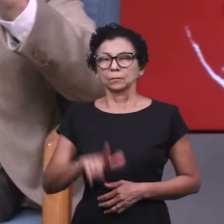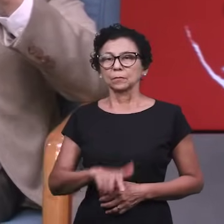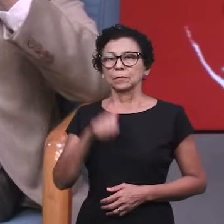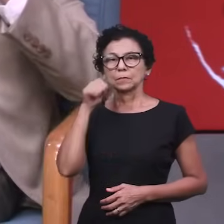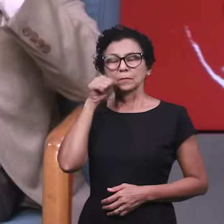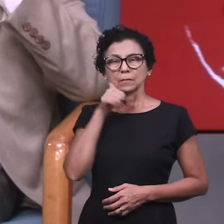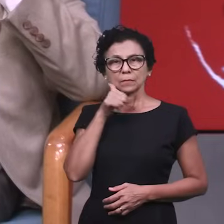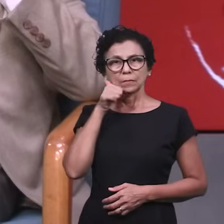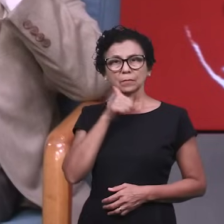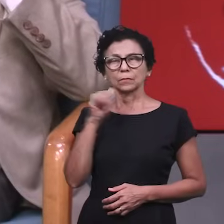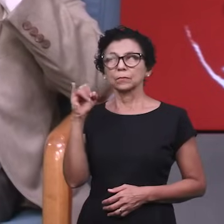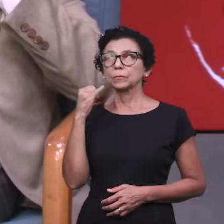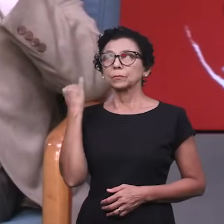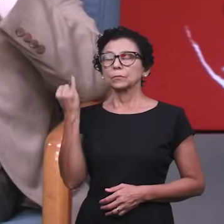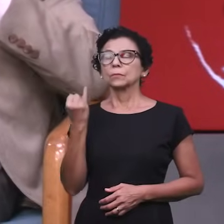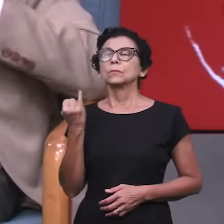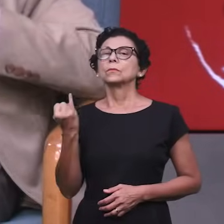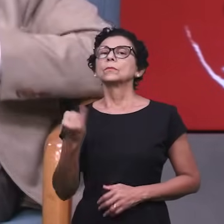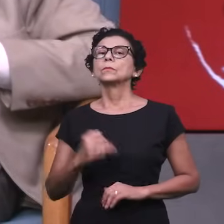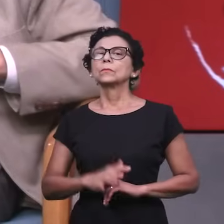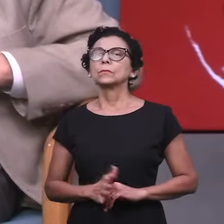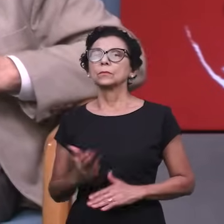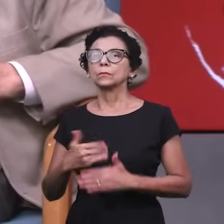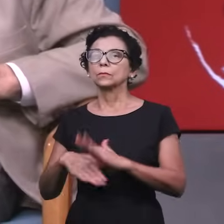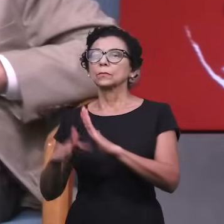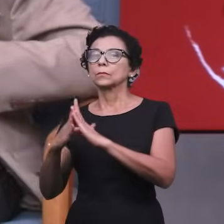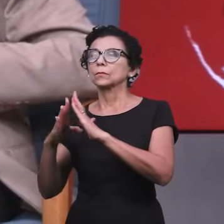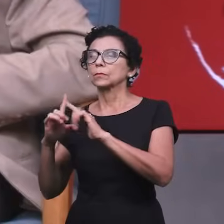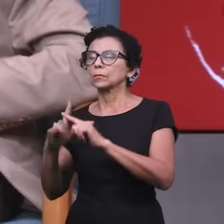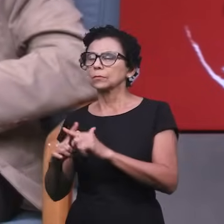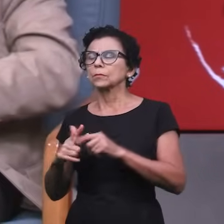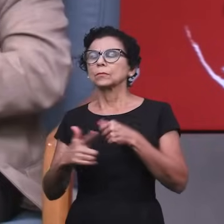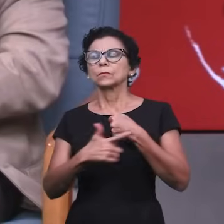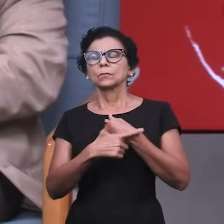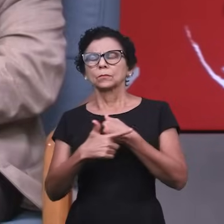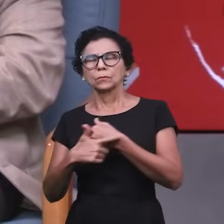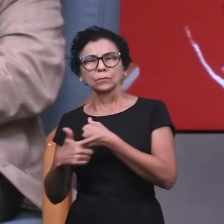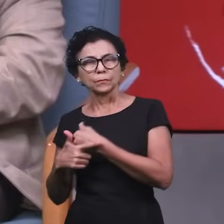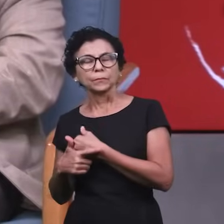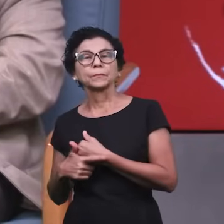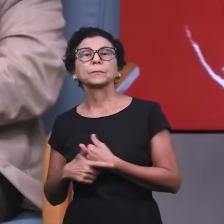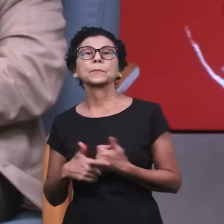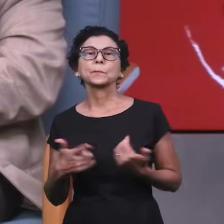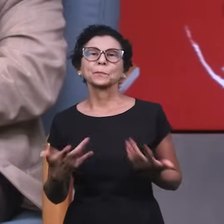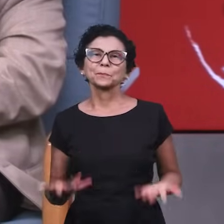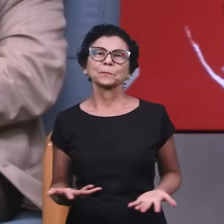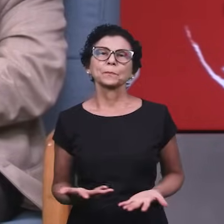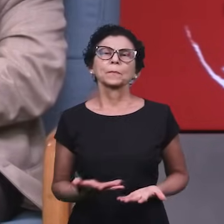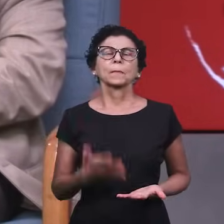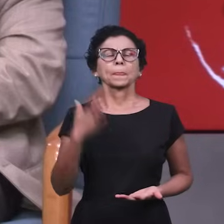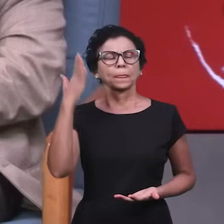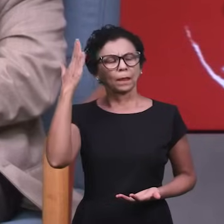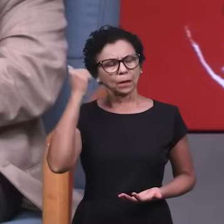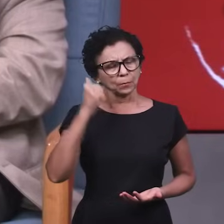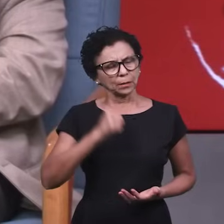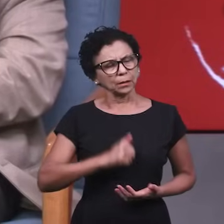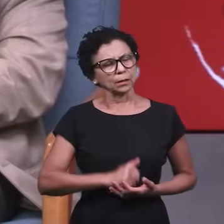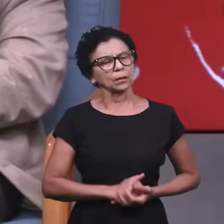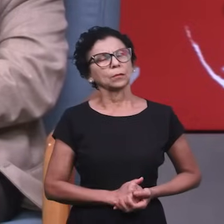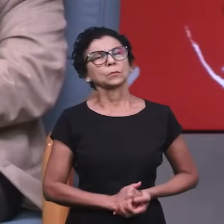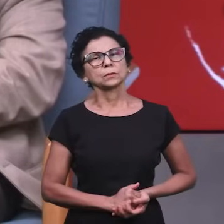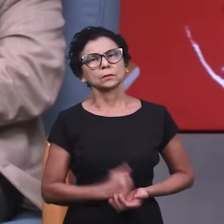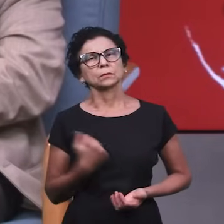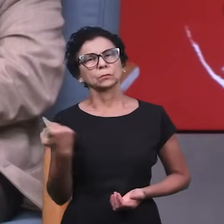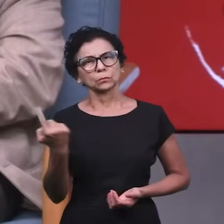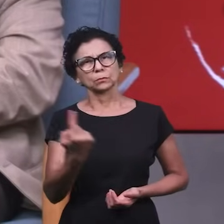uma participação muito importante na vida da igreja, né? Porque, e nós sabemos disso e